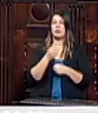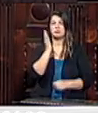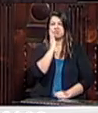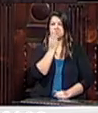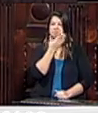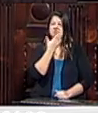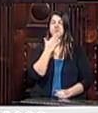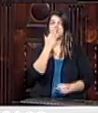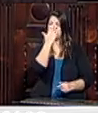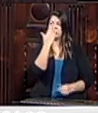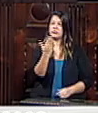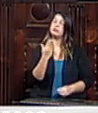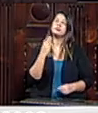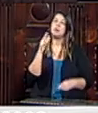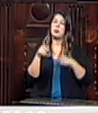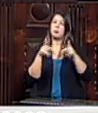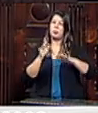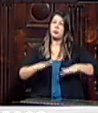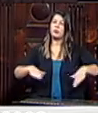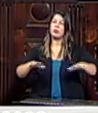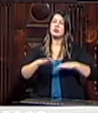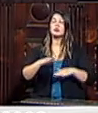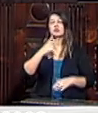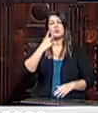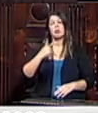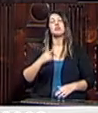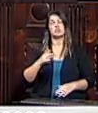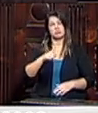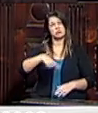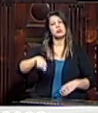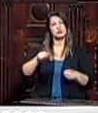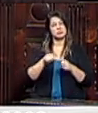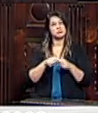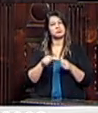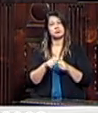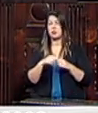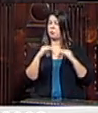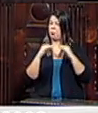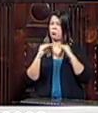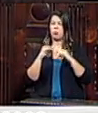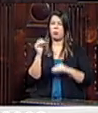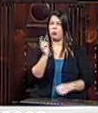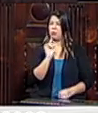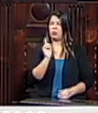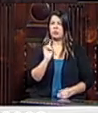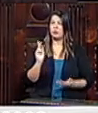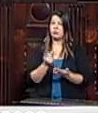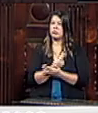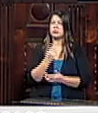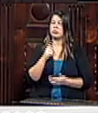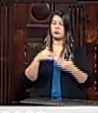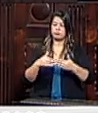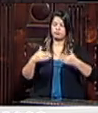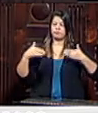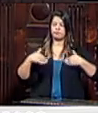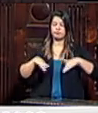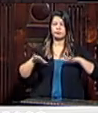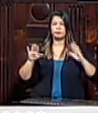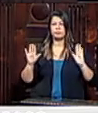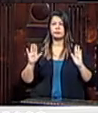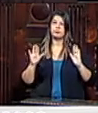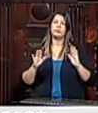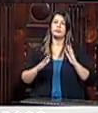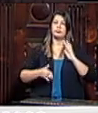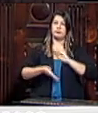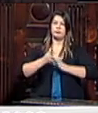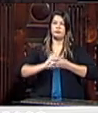enfrentando a população e dizendo: é isso que nós vamos fazer, não concordamos com o que aconteceu, estamos fora desse governo e esperamos